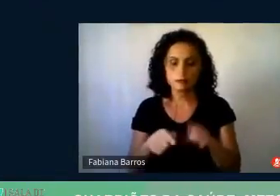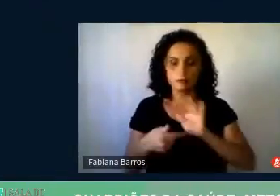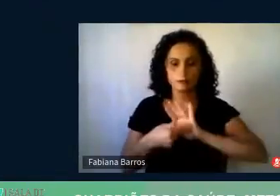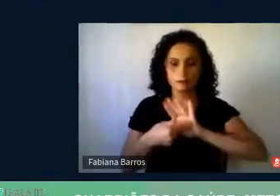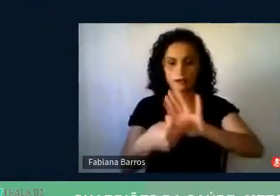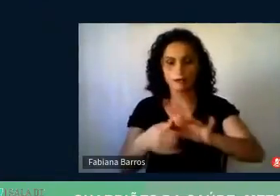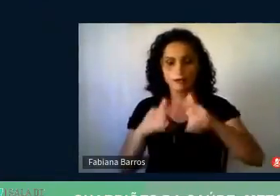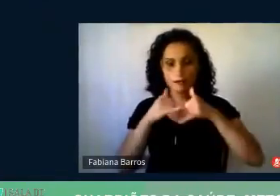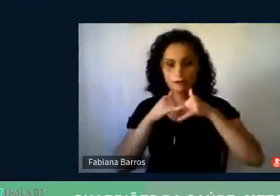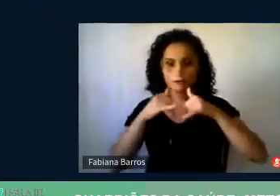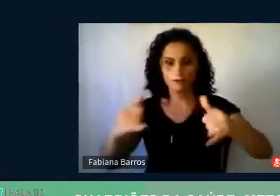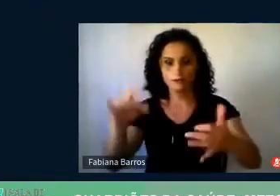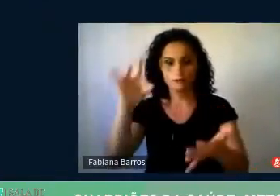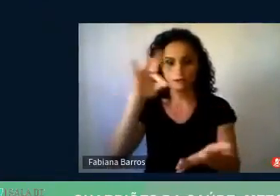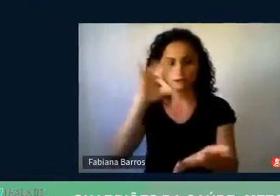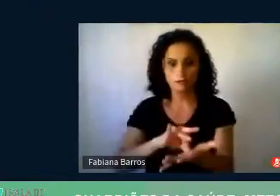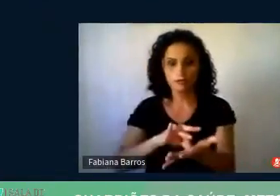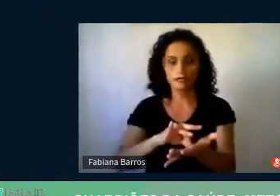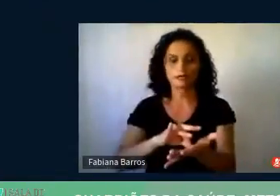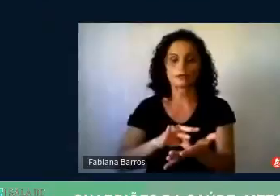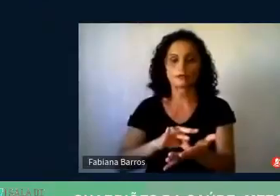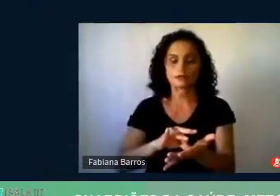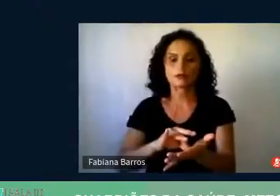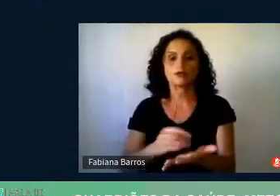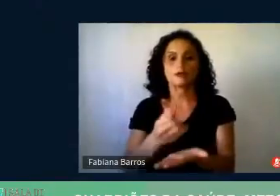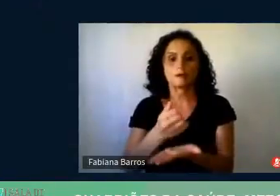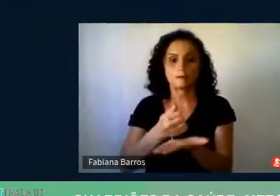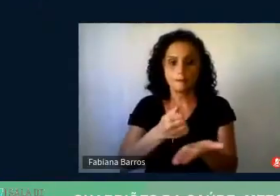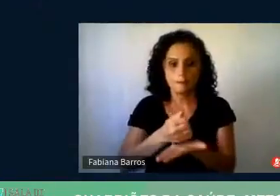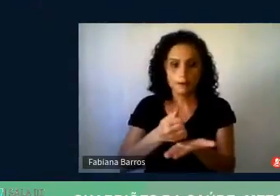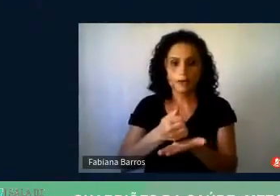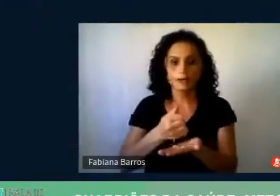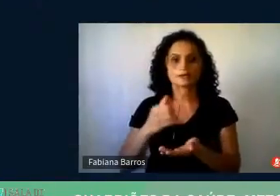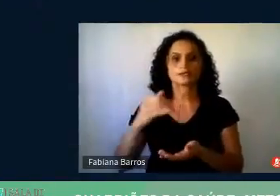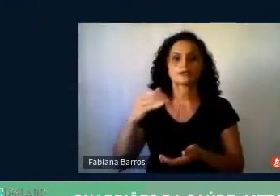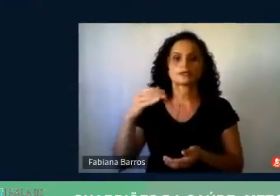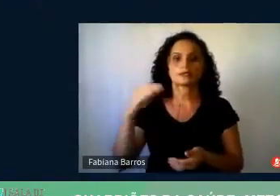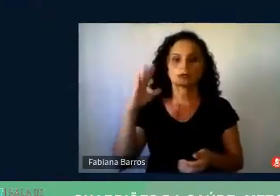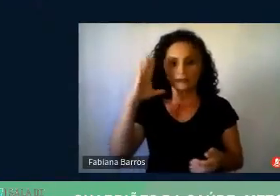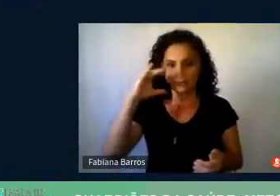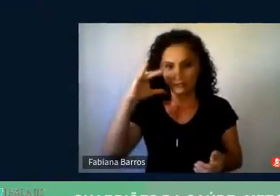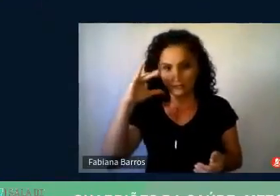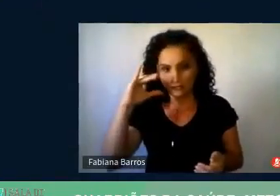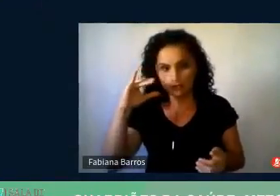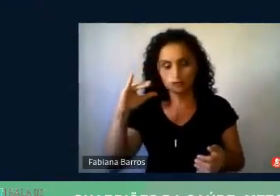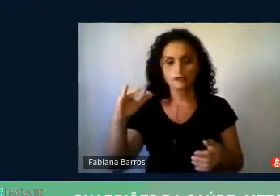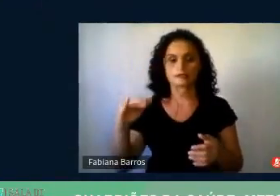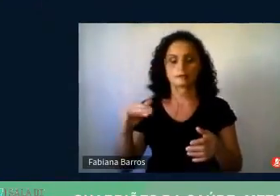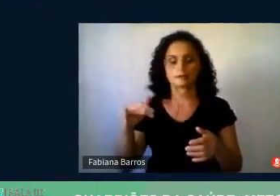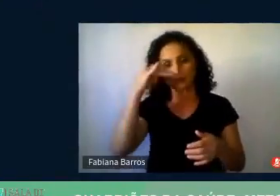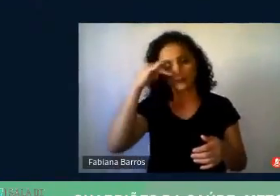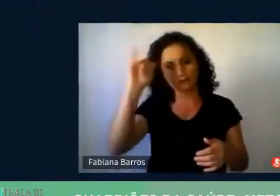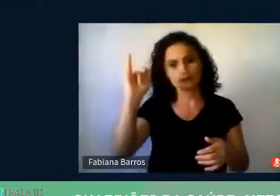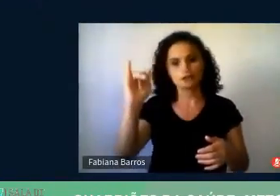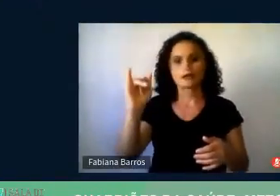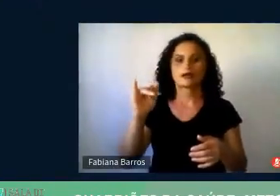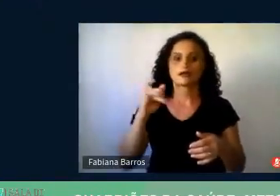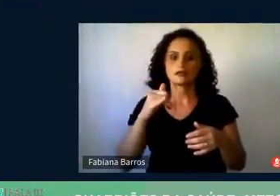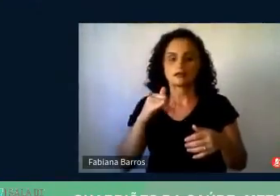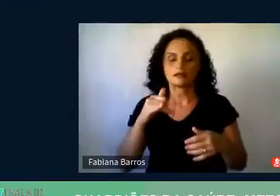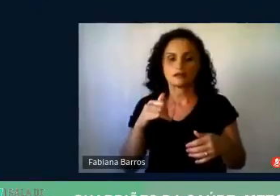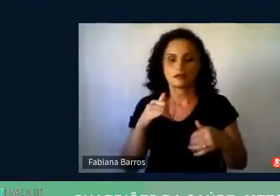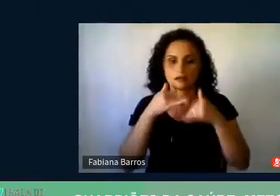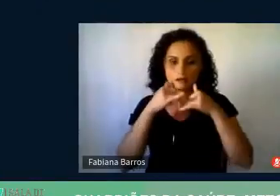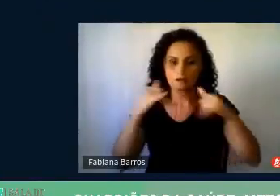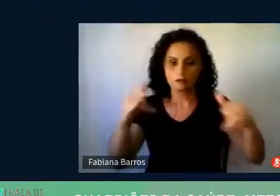não valoriza a ciência. E a gente consegue rapidamente mostrar e quebrar essa cadeia de fake news com respostas rápidas. Então, nós temos hoje um